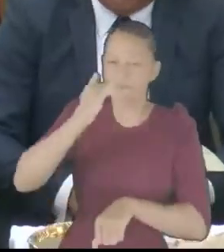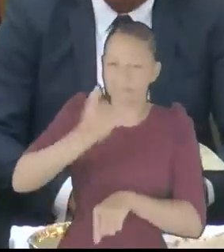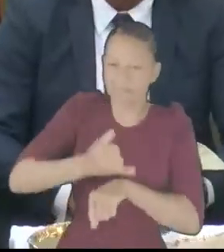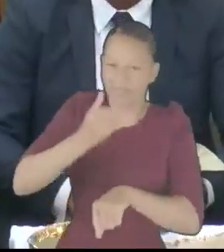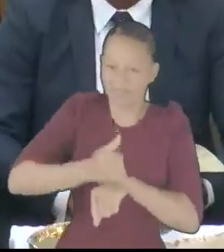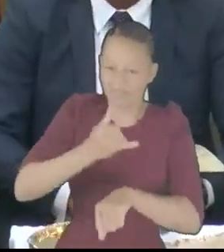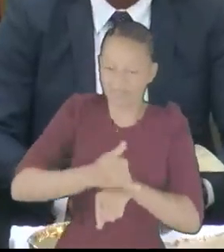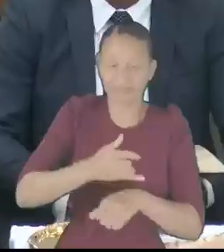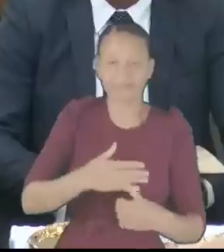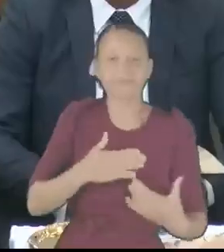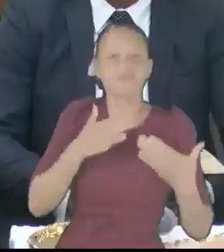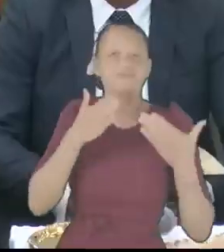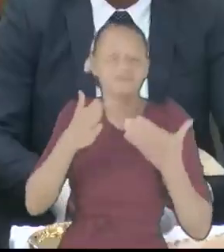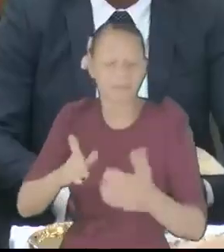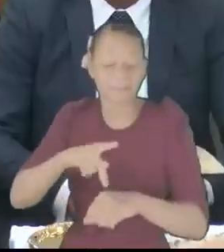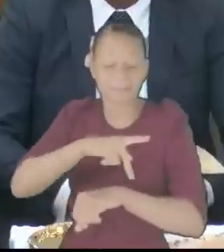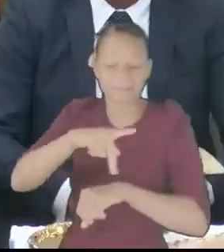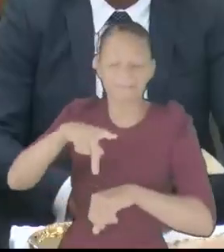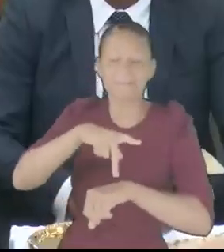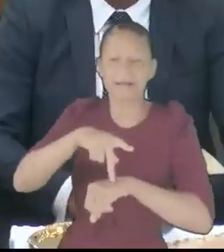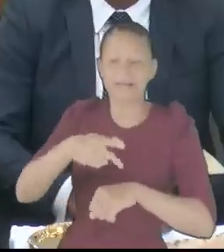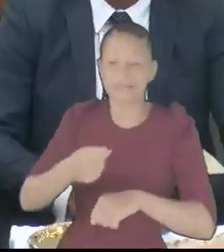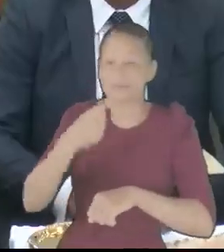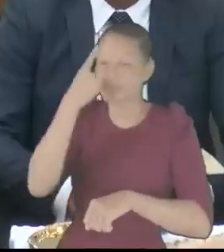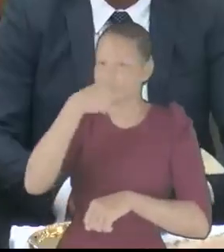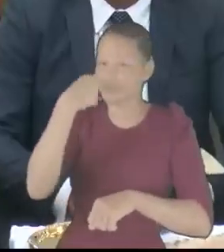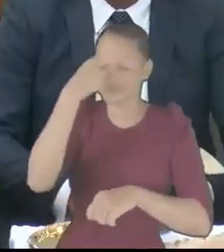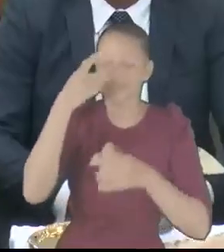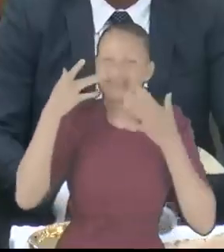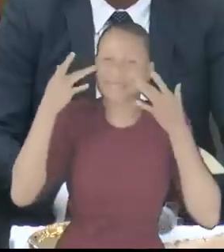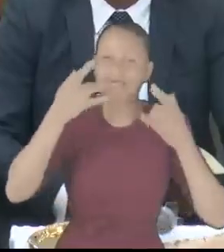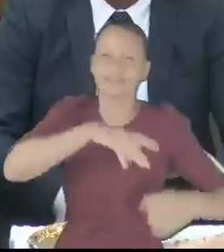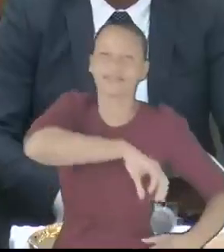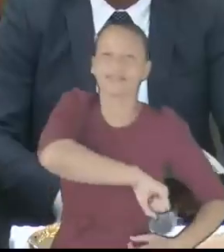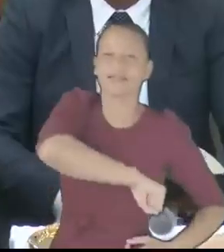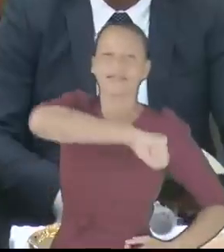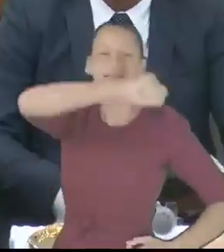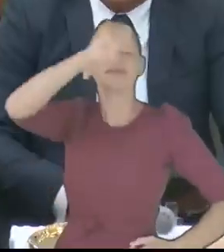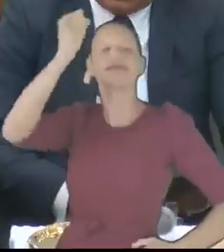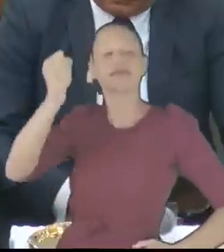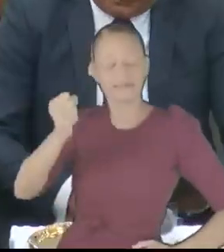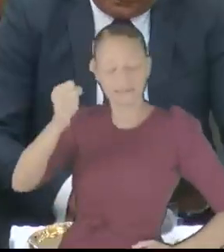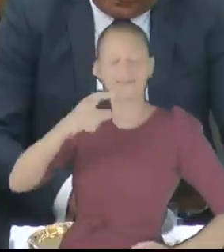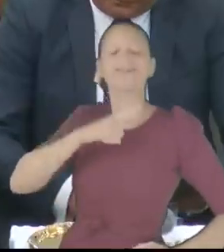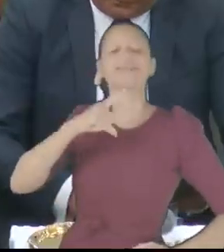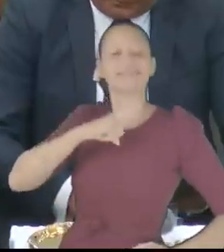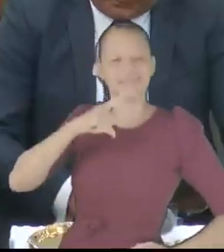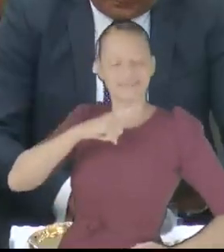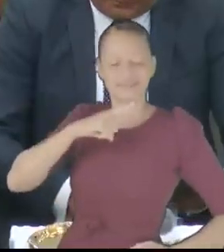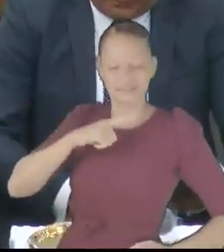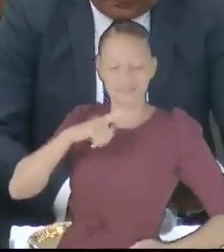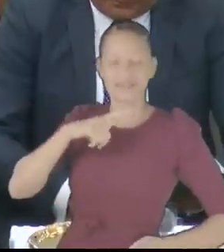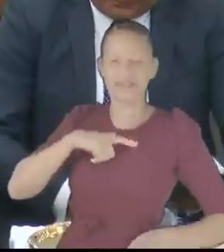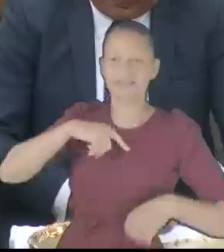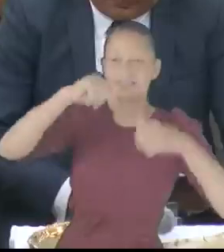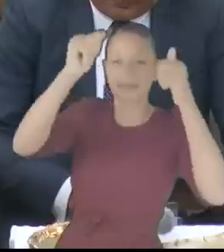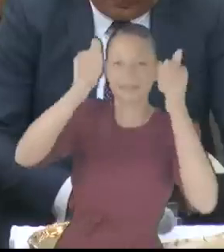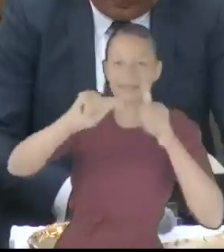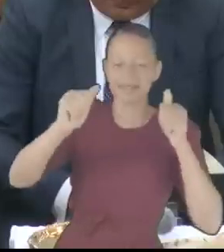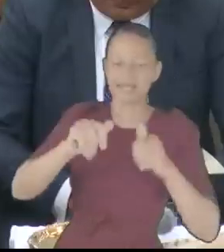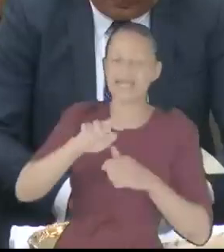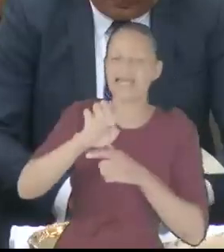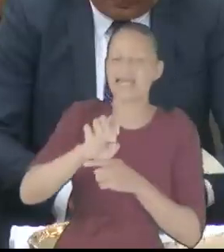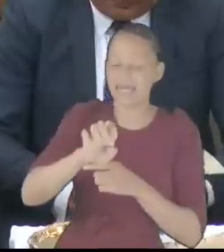na Praça Deodoro, você vai encontrar um memorial também, que é uma estátua